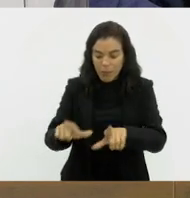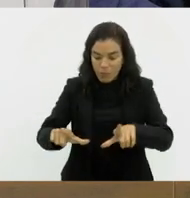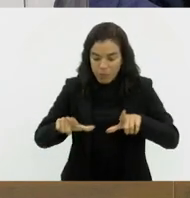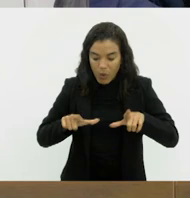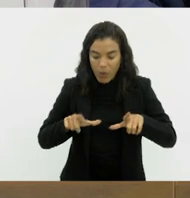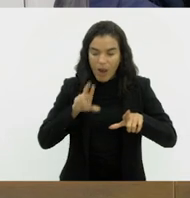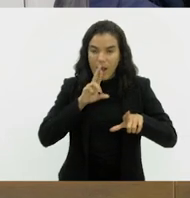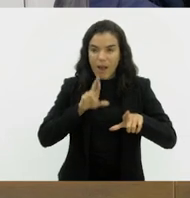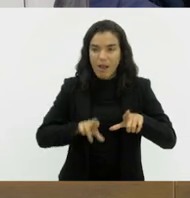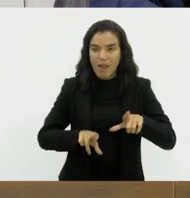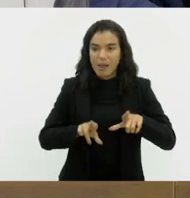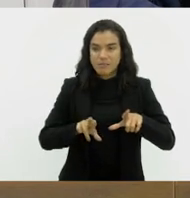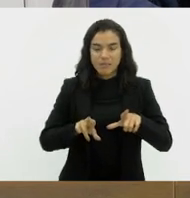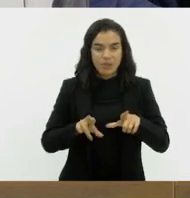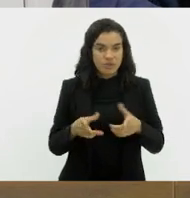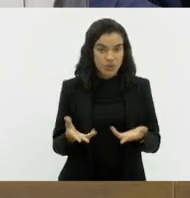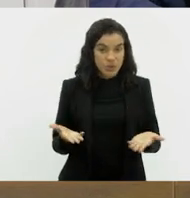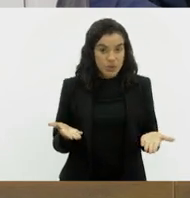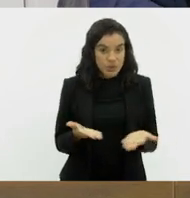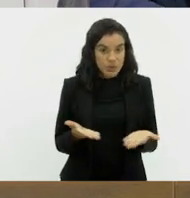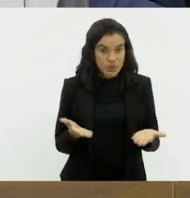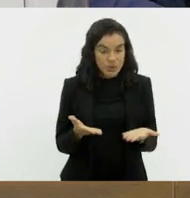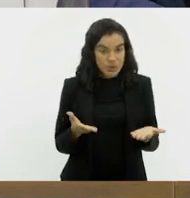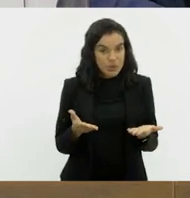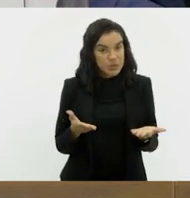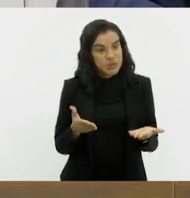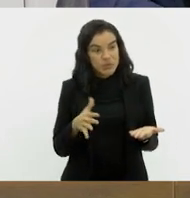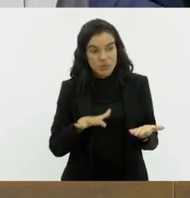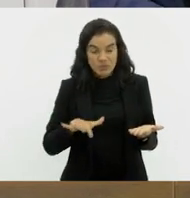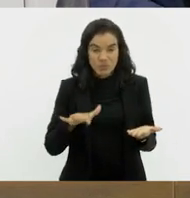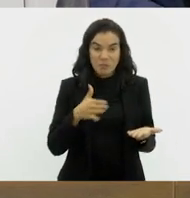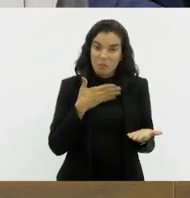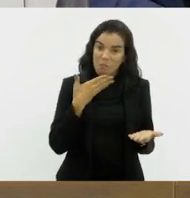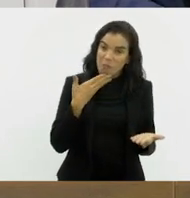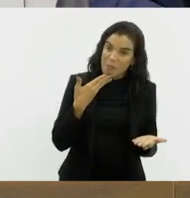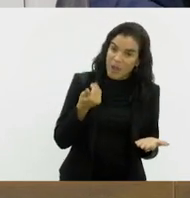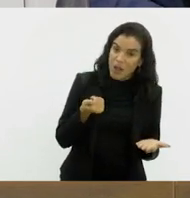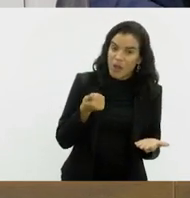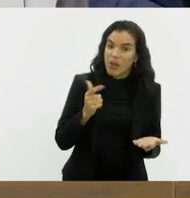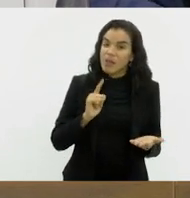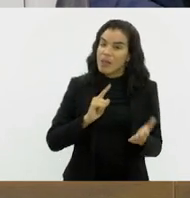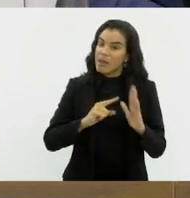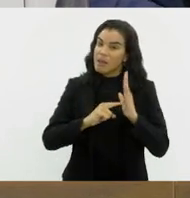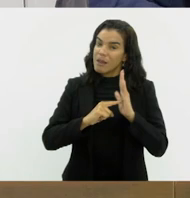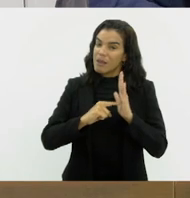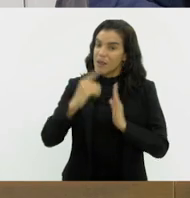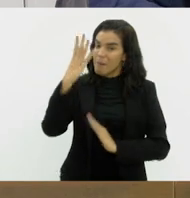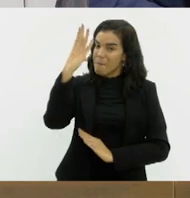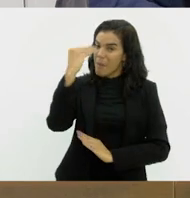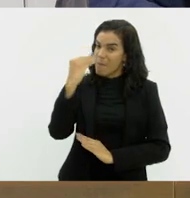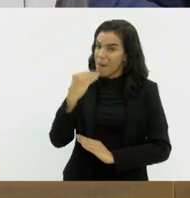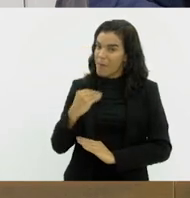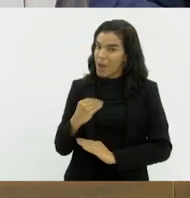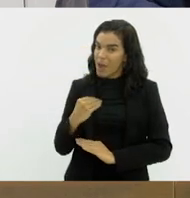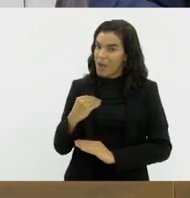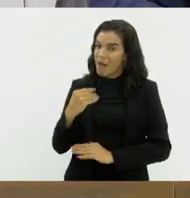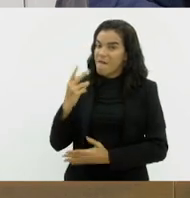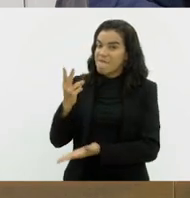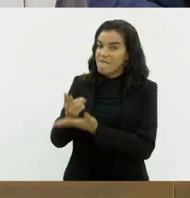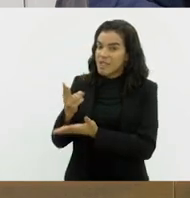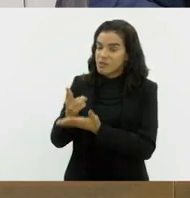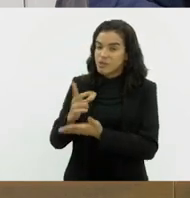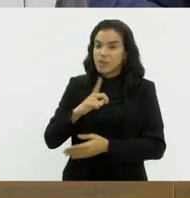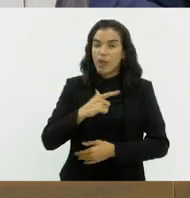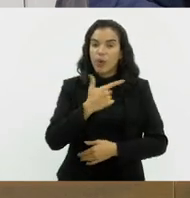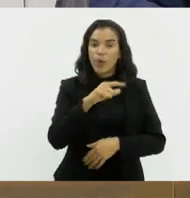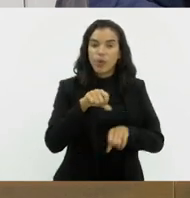Penal. Hoje, a situação melhorou. Existe um raio-x fixo. O raio-x móvel não está em